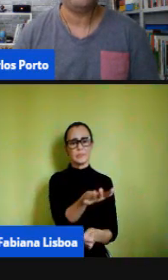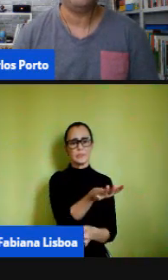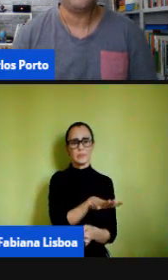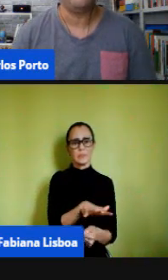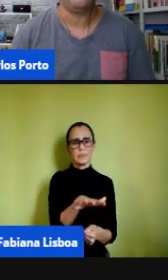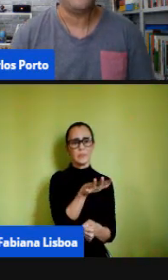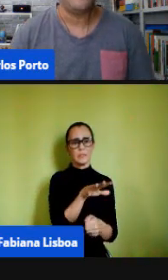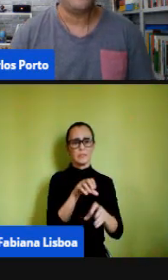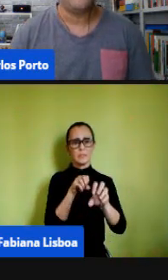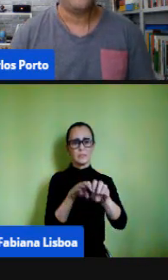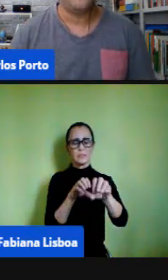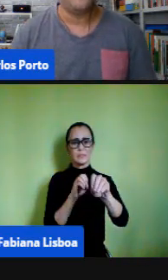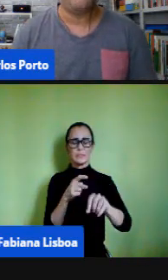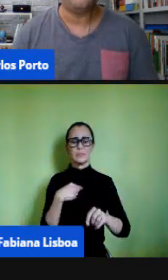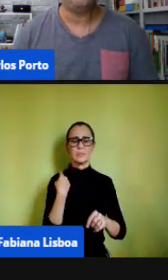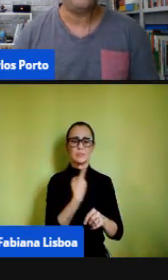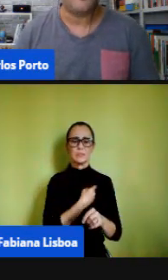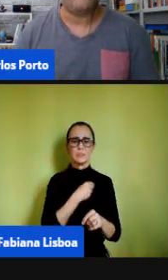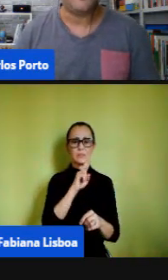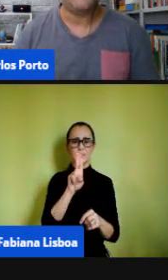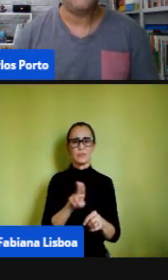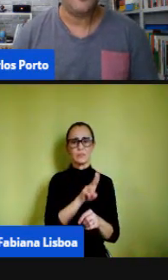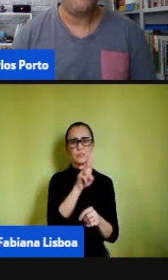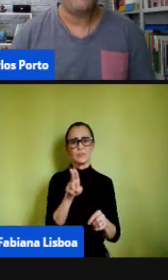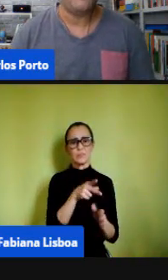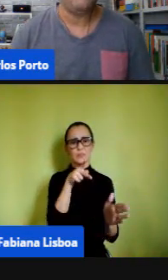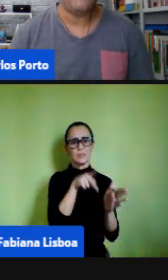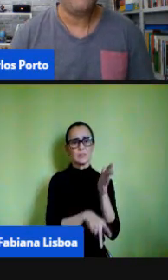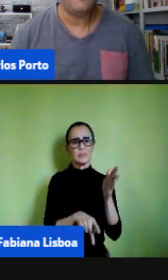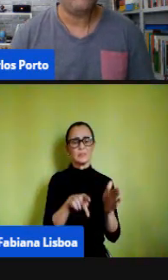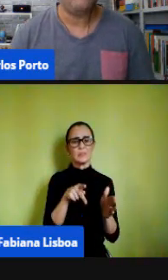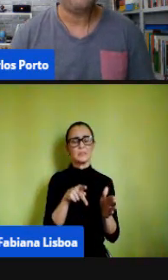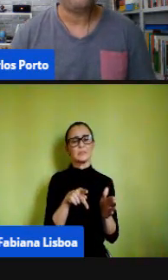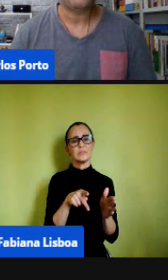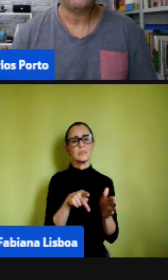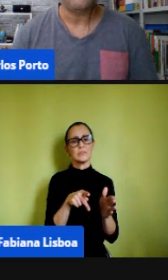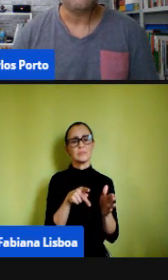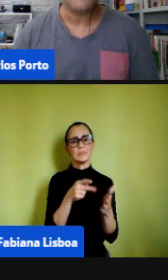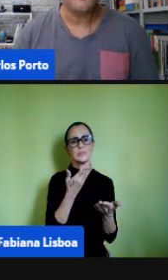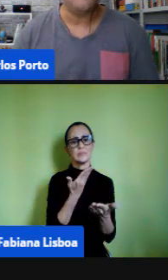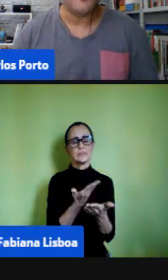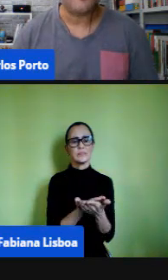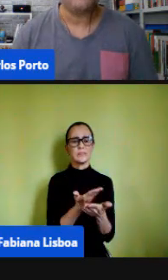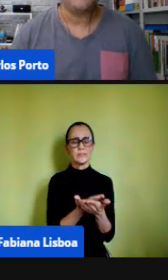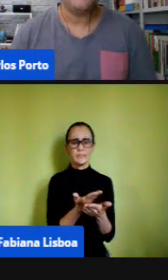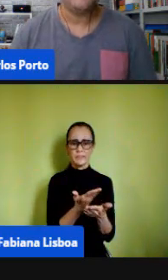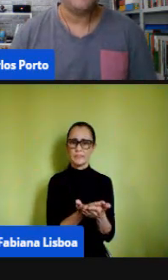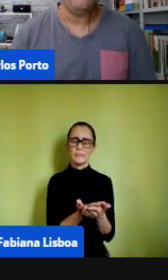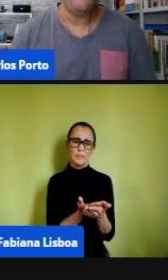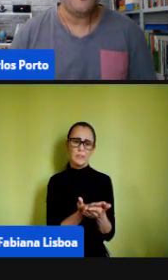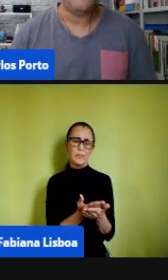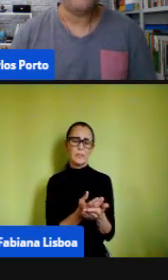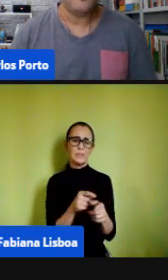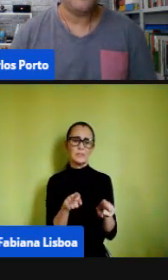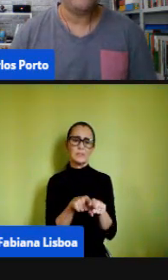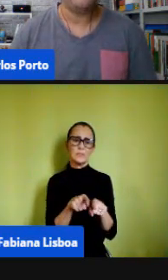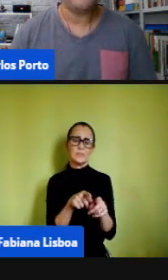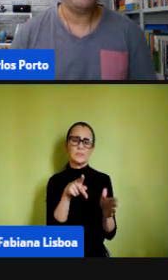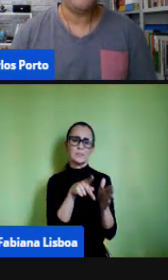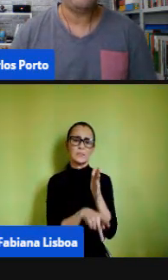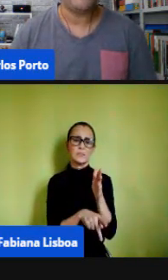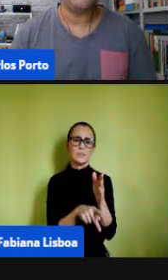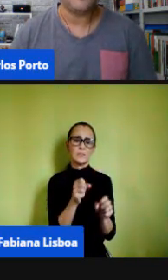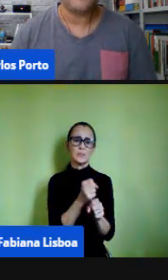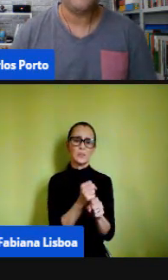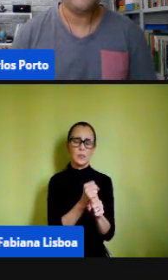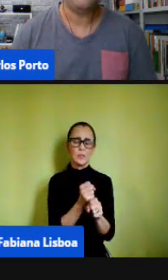nós utilizamos o plano de aula, né, o planejamento anual. Enfim, eu gostaria